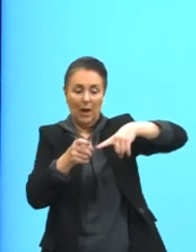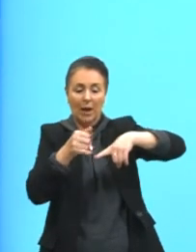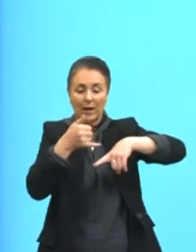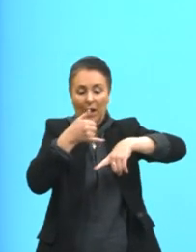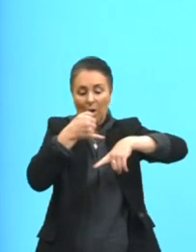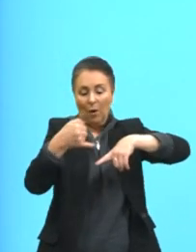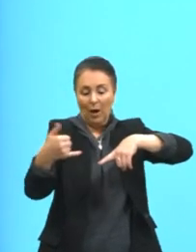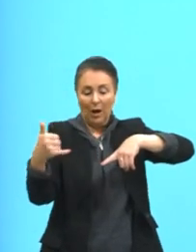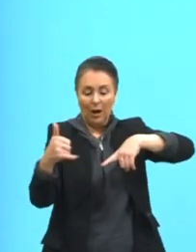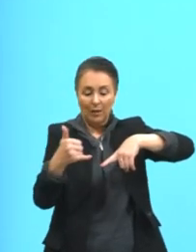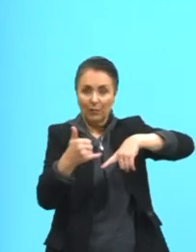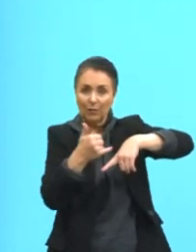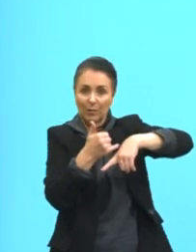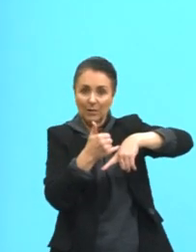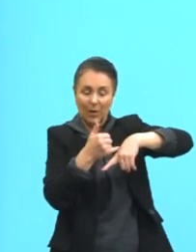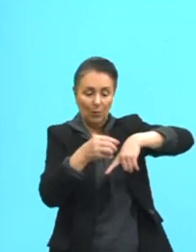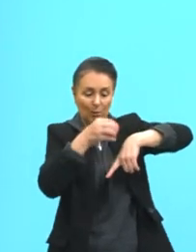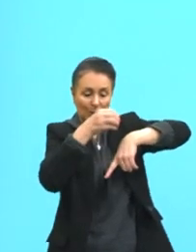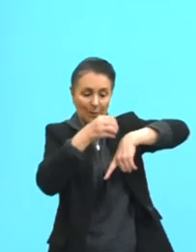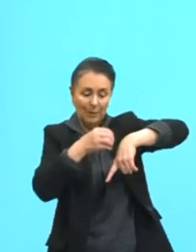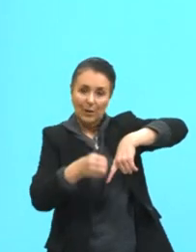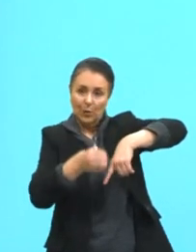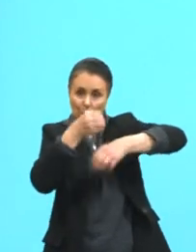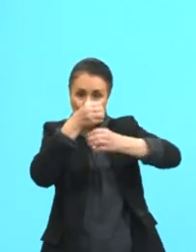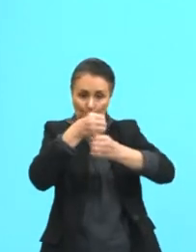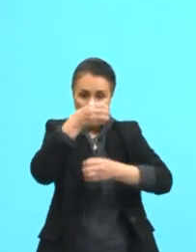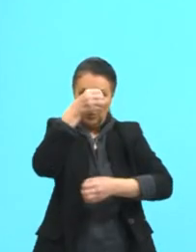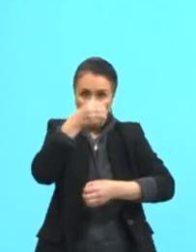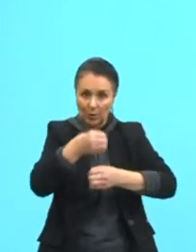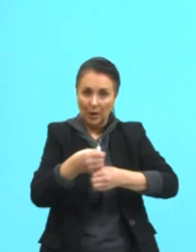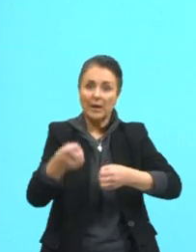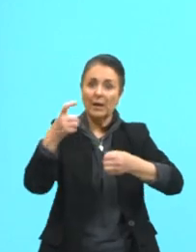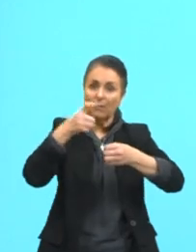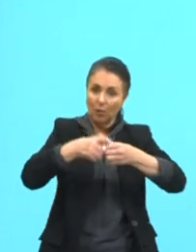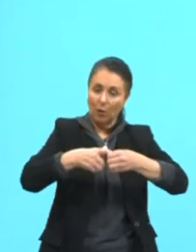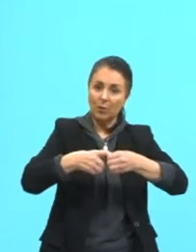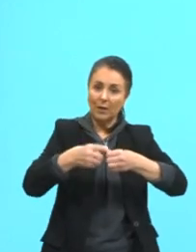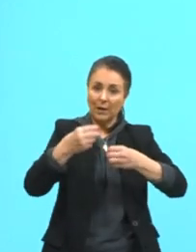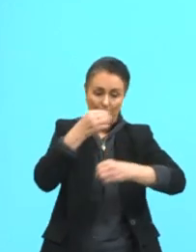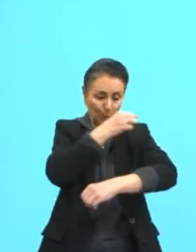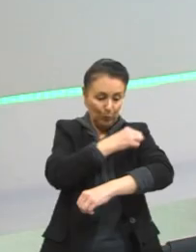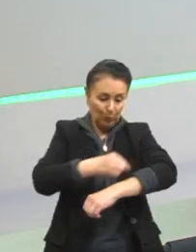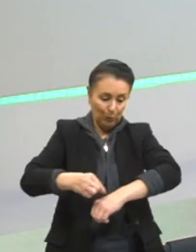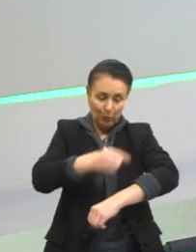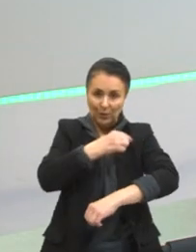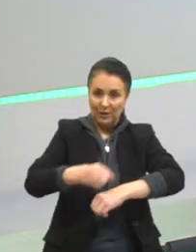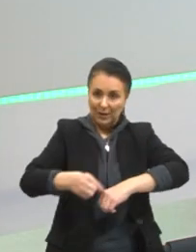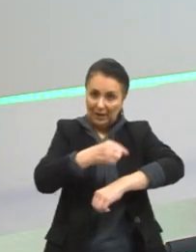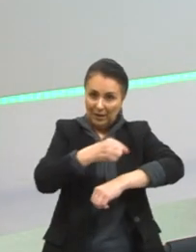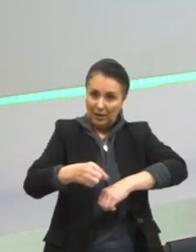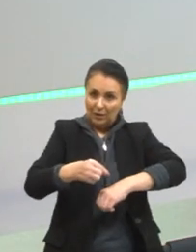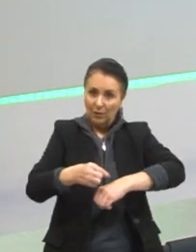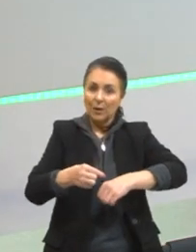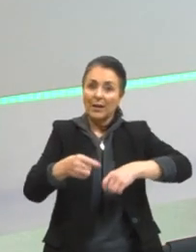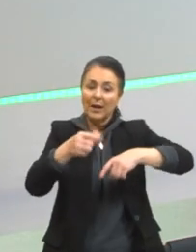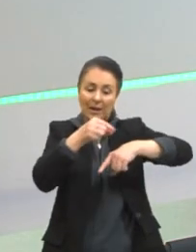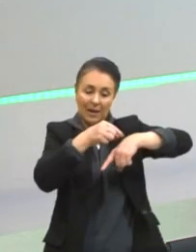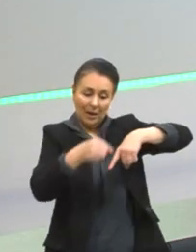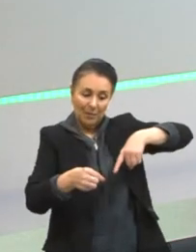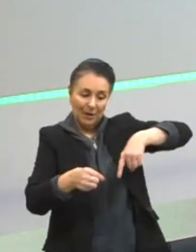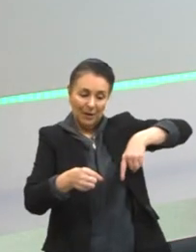para medula e já rapidinho através do reflexo volta para o nervo informação que a perna sobe o